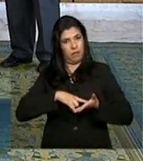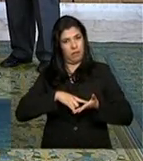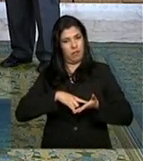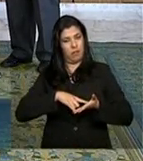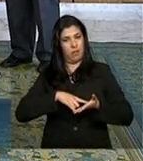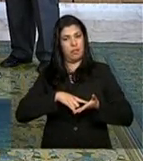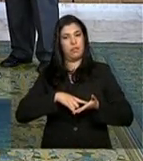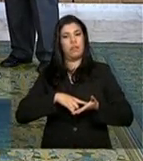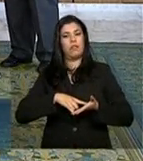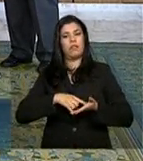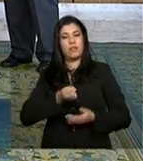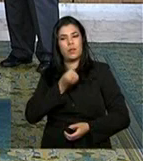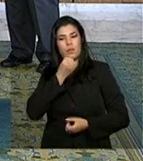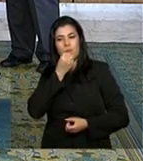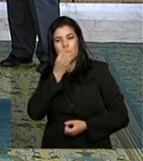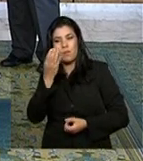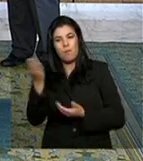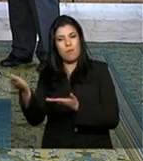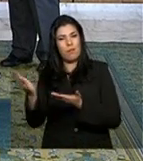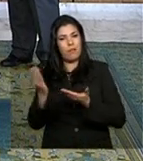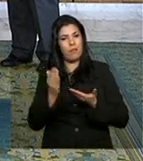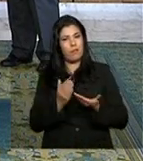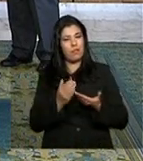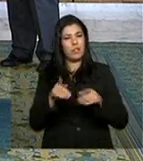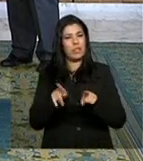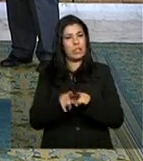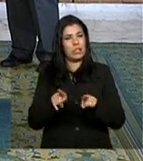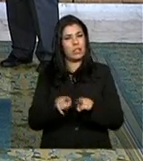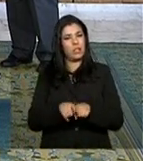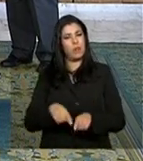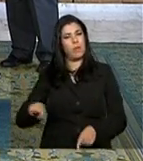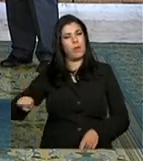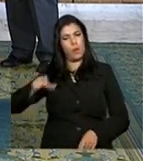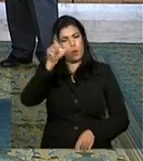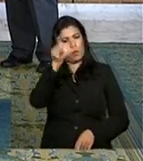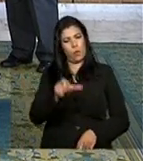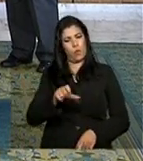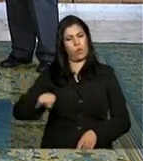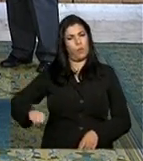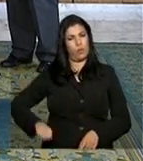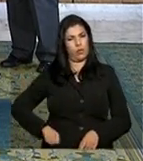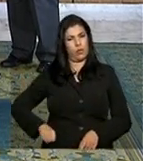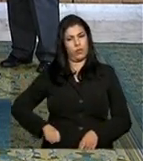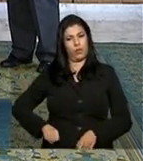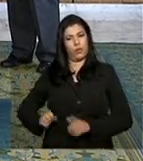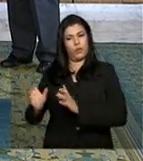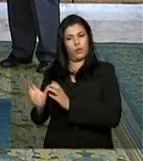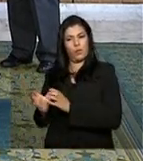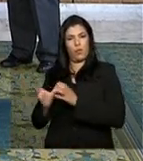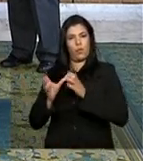ao país e o embaixador apresenta a equipe que vai atuar com ele aqui no Brasil.